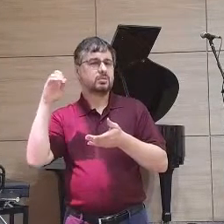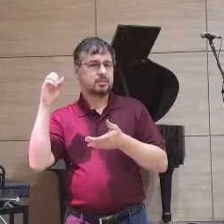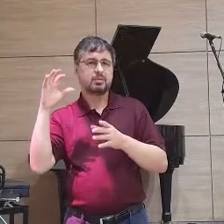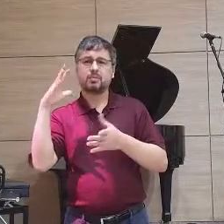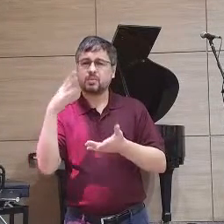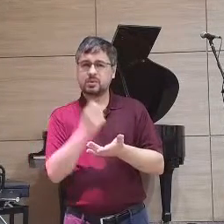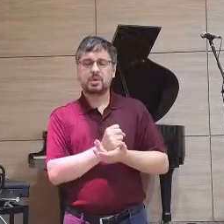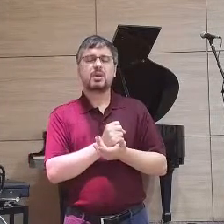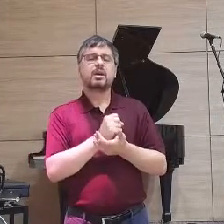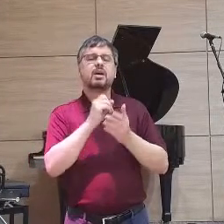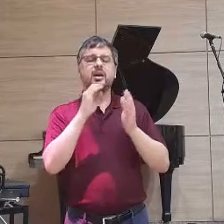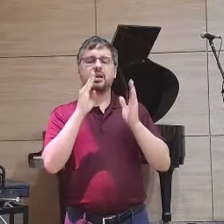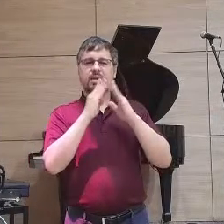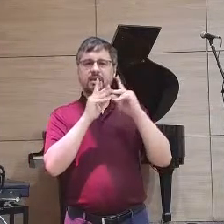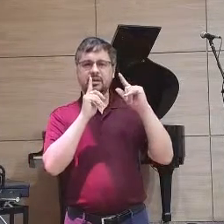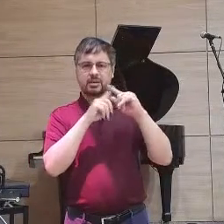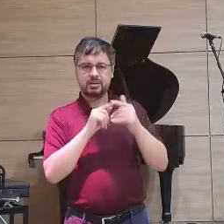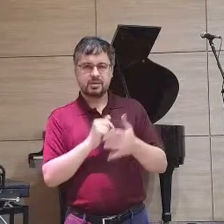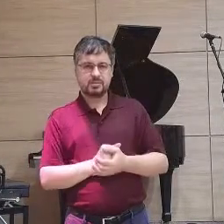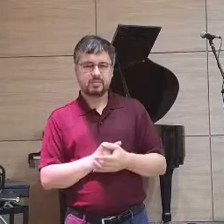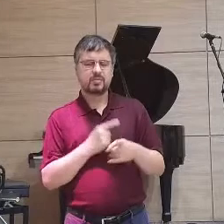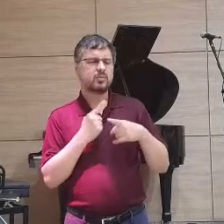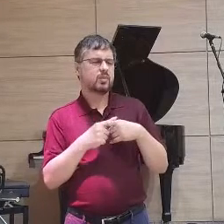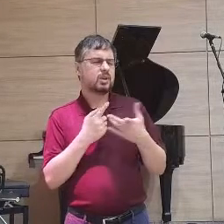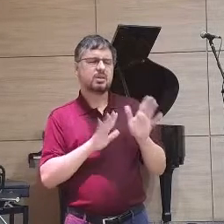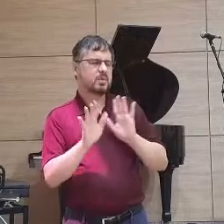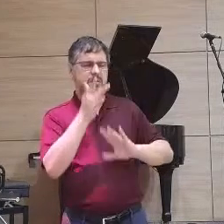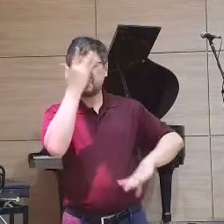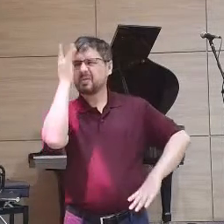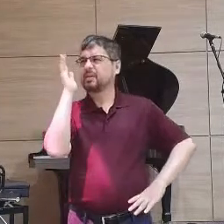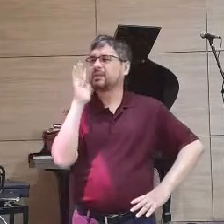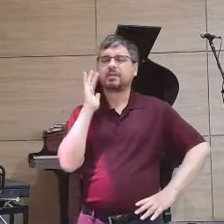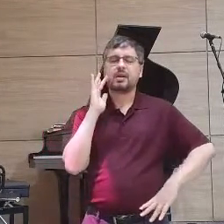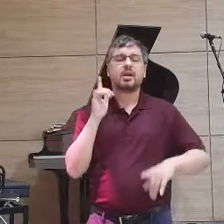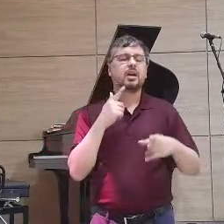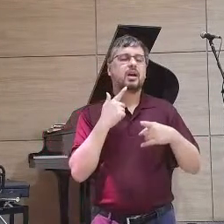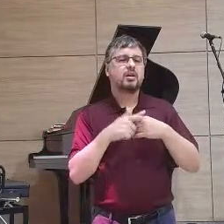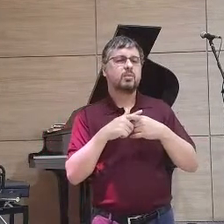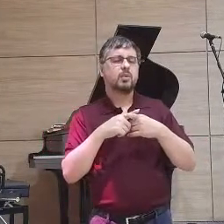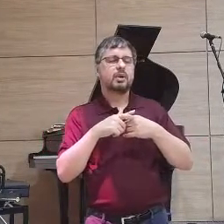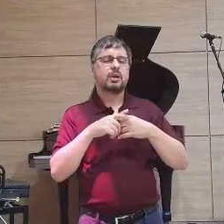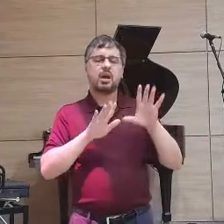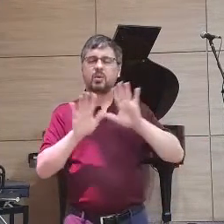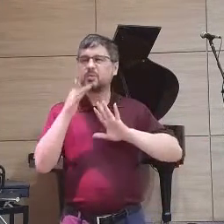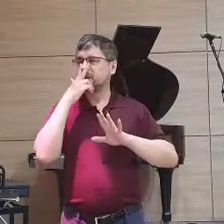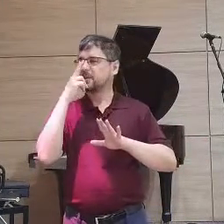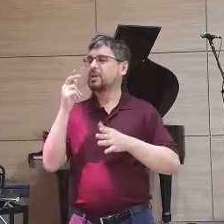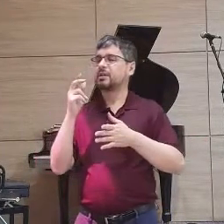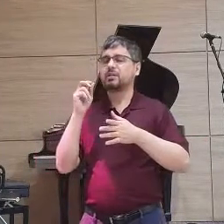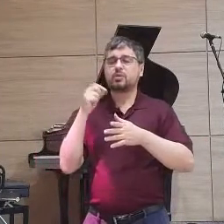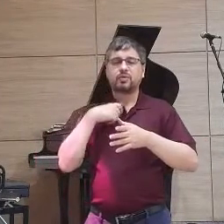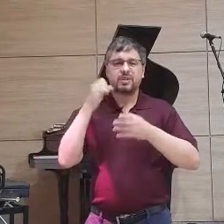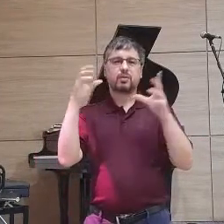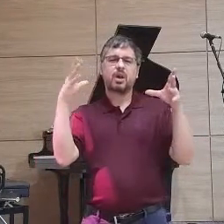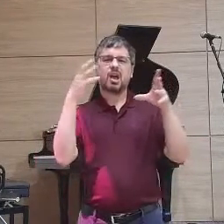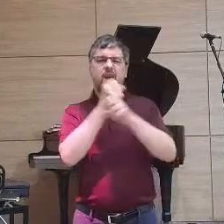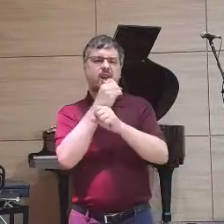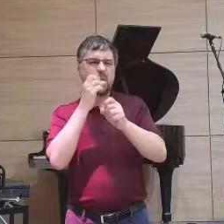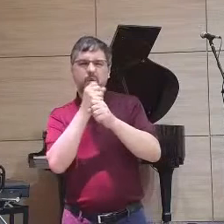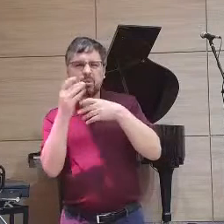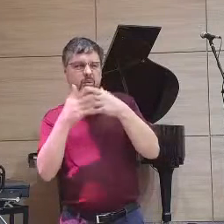e porque correu risco de ser mal interpretado que alguns podem pensar que eu tô fazendo algum cálculo alguma coisa não é nada disso